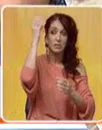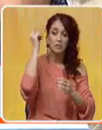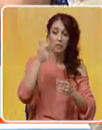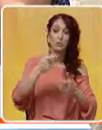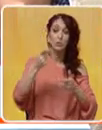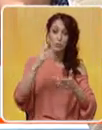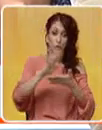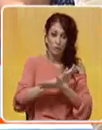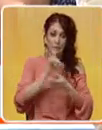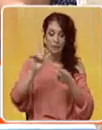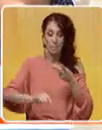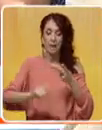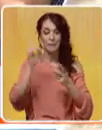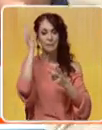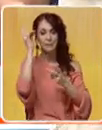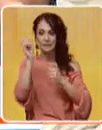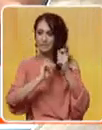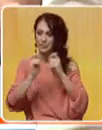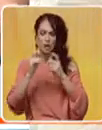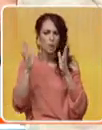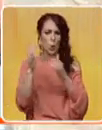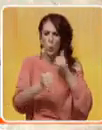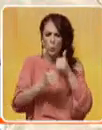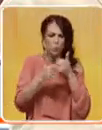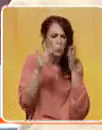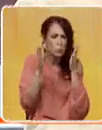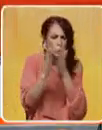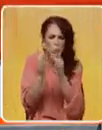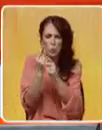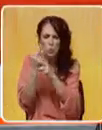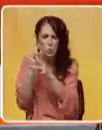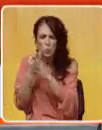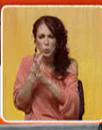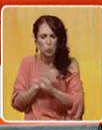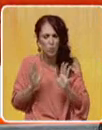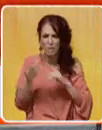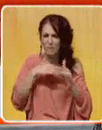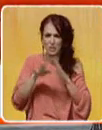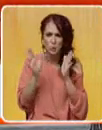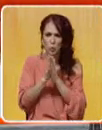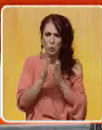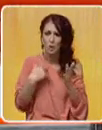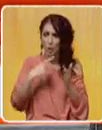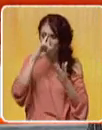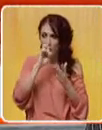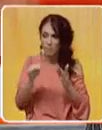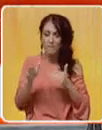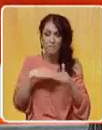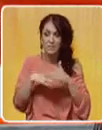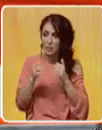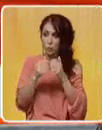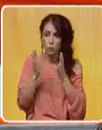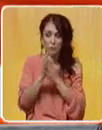telejornal também faziam entretenimento faziam tudo concursos tudo tudo tudo sabes que é tu que era tudo sim eu lembro eu não sou desse tempo mas lembro-me disso como